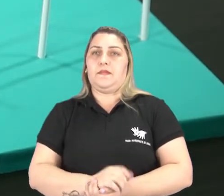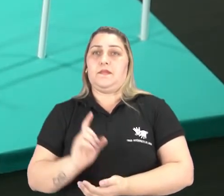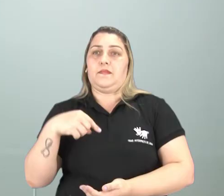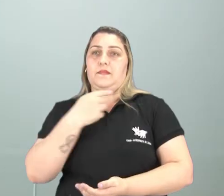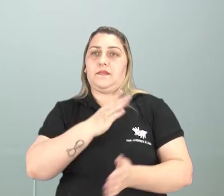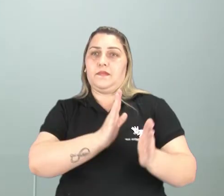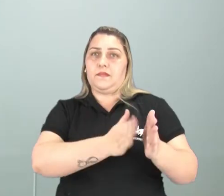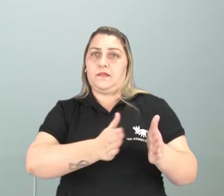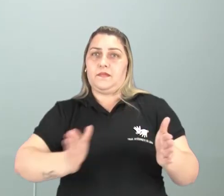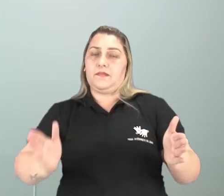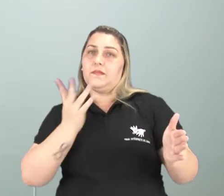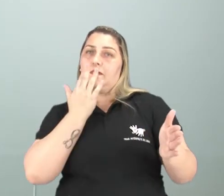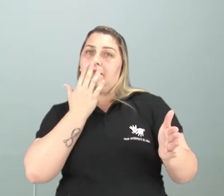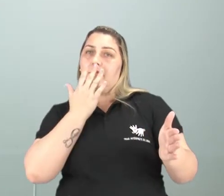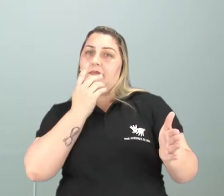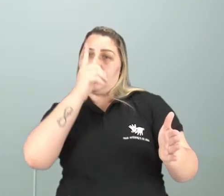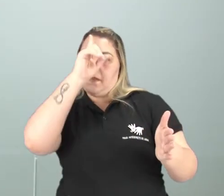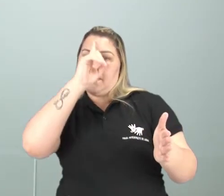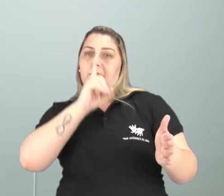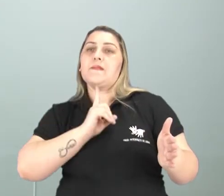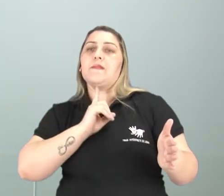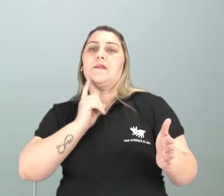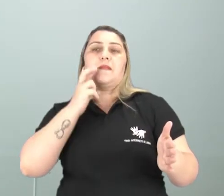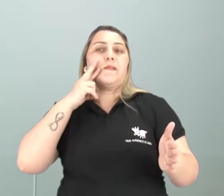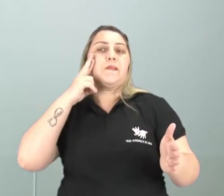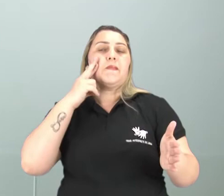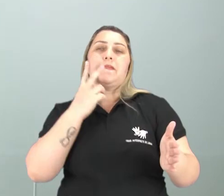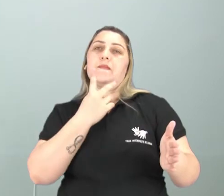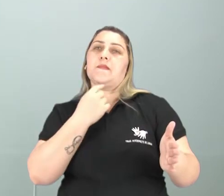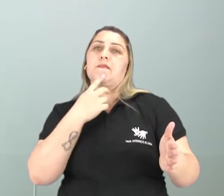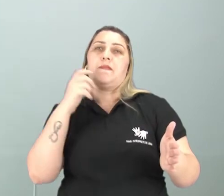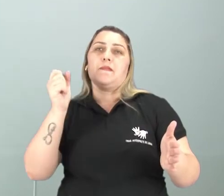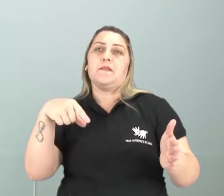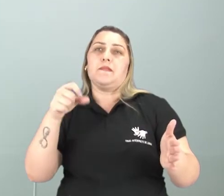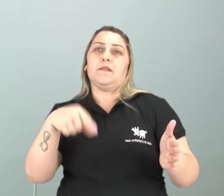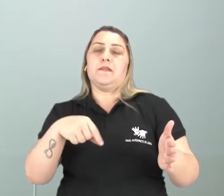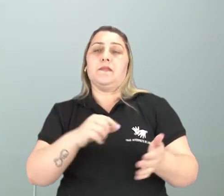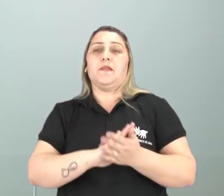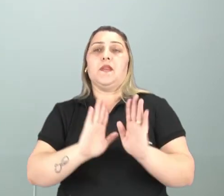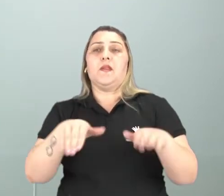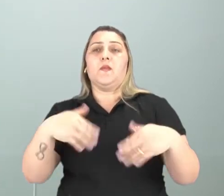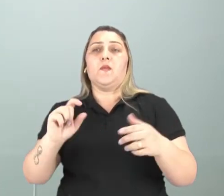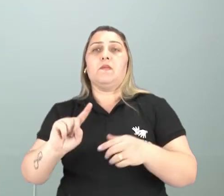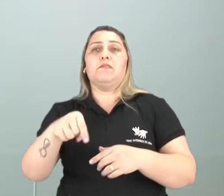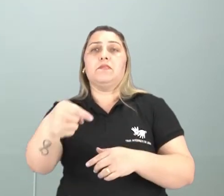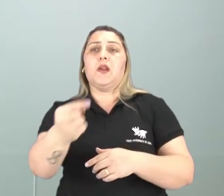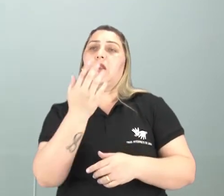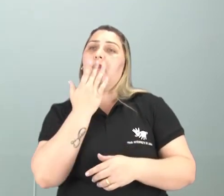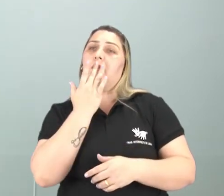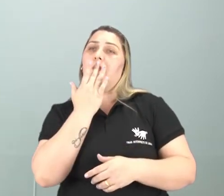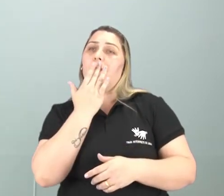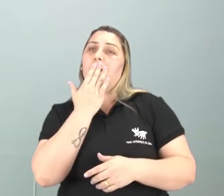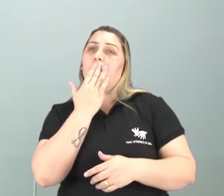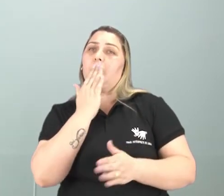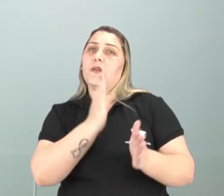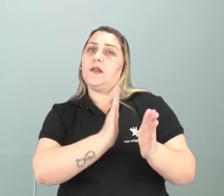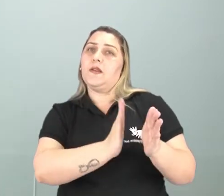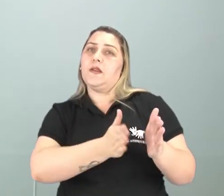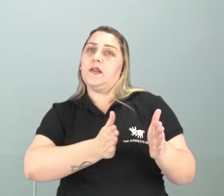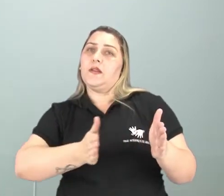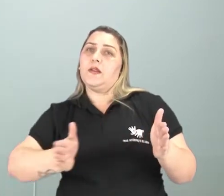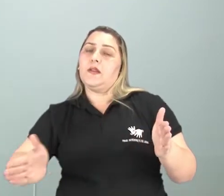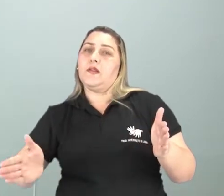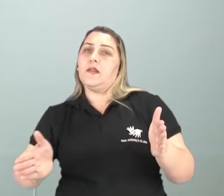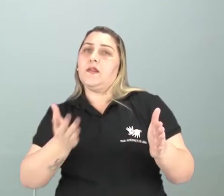essa é a nossa sequência de cores amarelo rosa vermelho e azul qual é a próxima cor